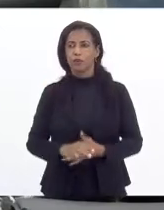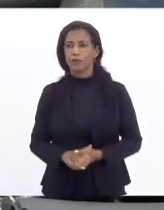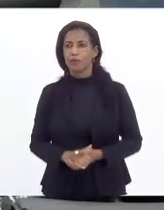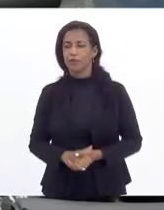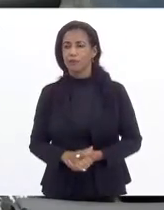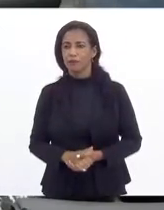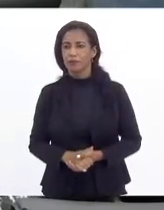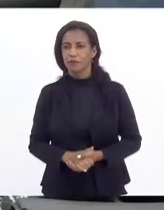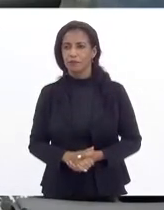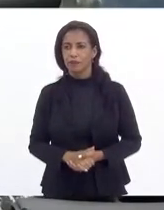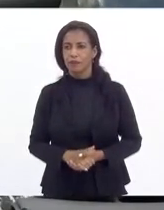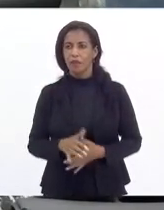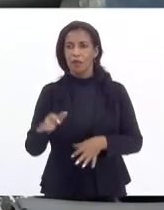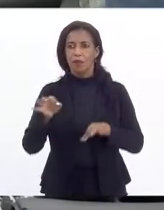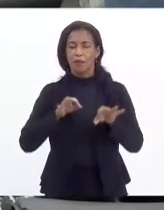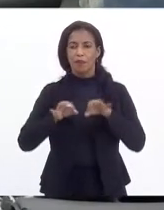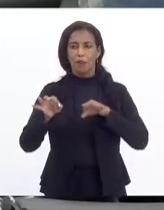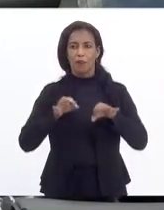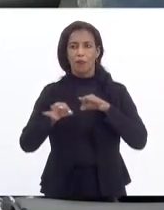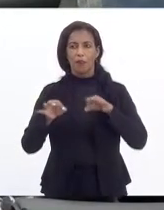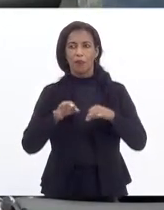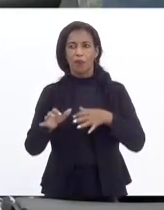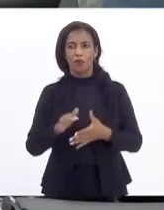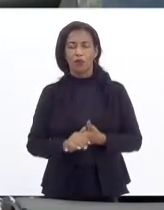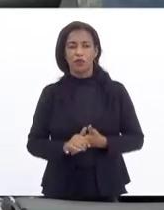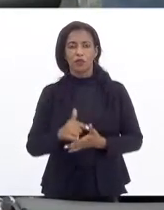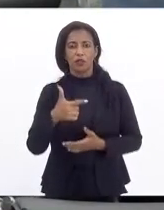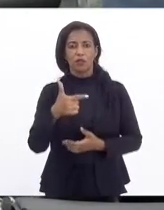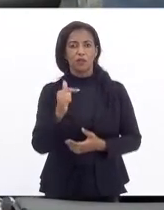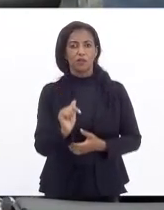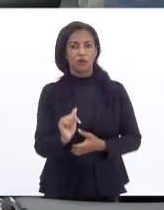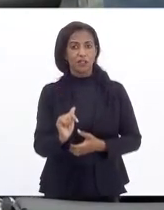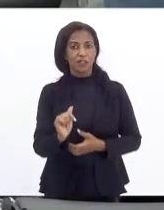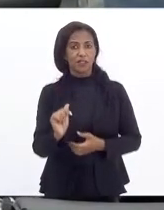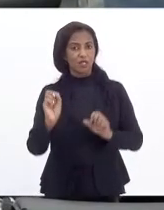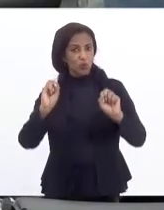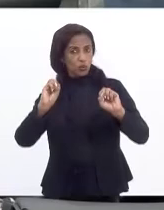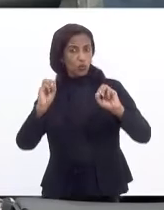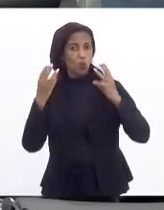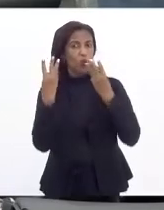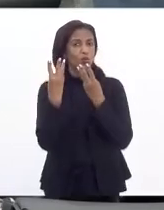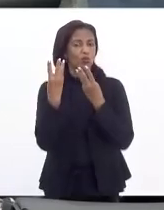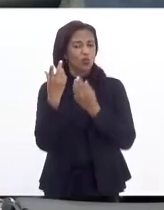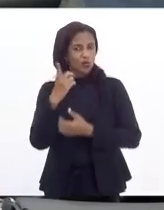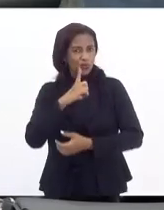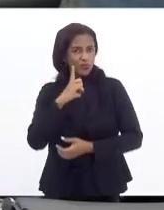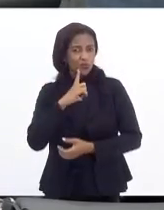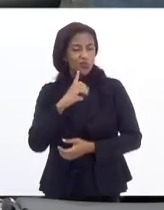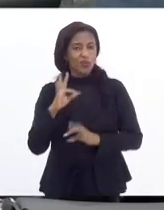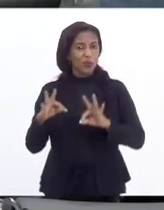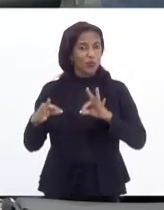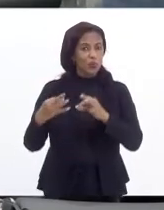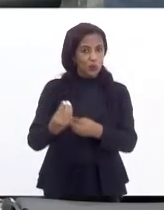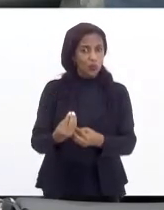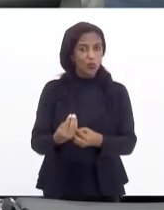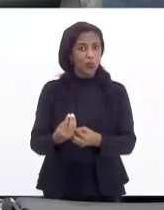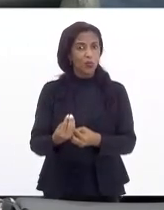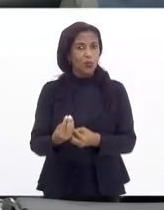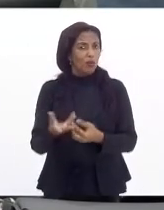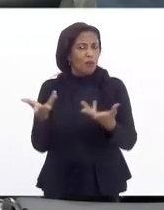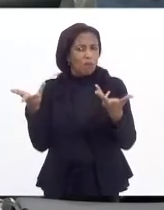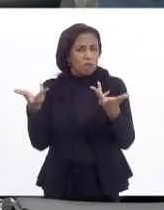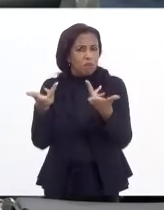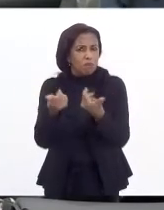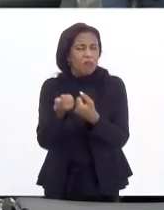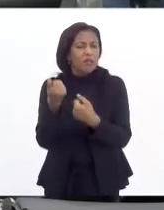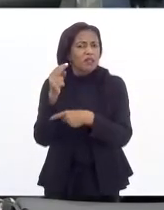de objetos de cena e cenografia de 27 espetáculos teatrais. Ou seja, tudo isso é de uma riqueza que tem que